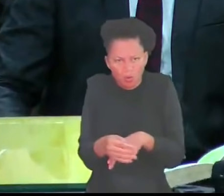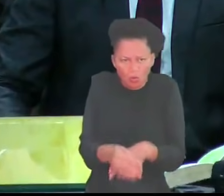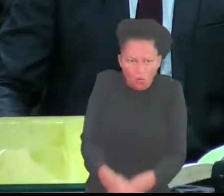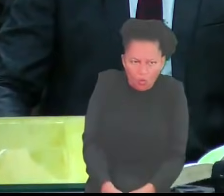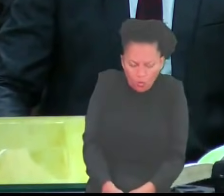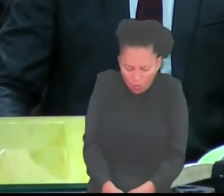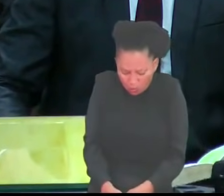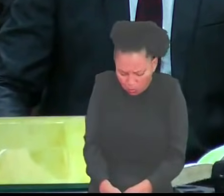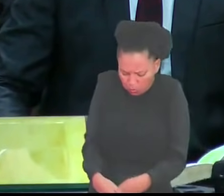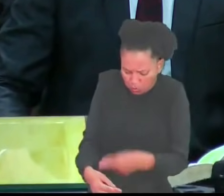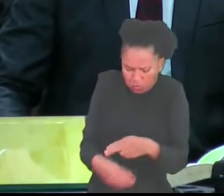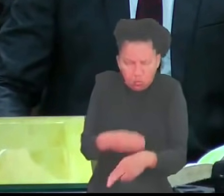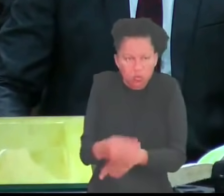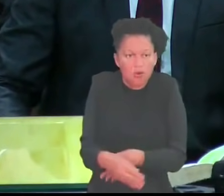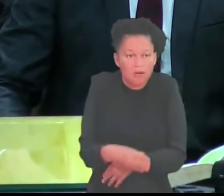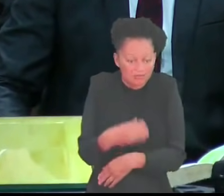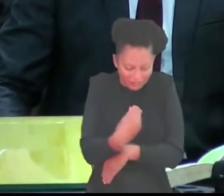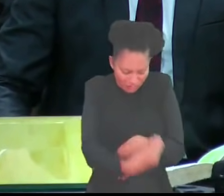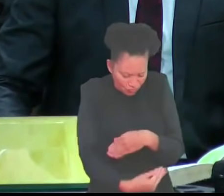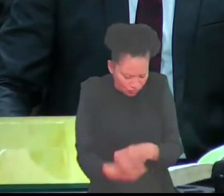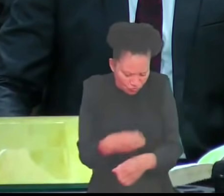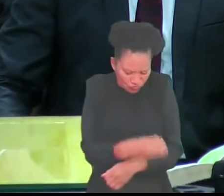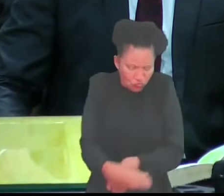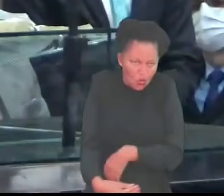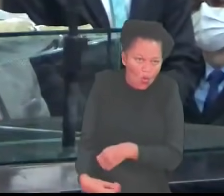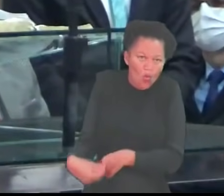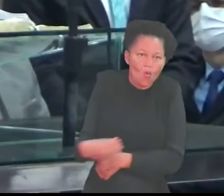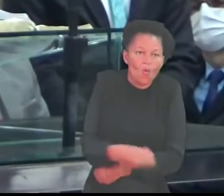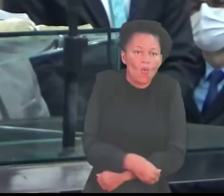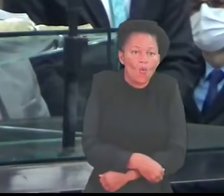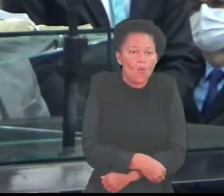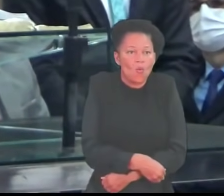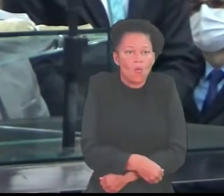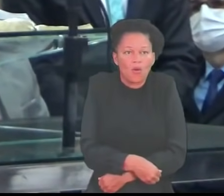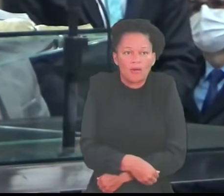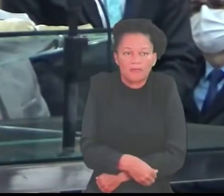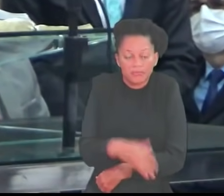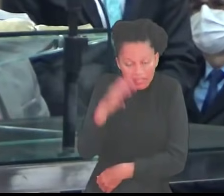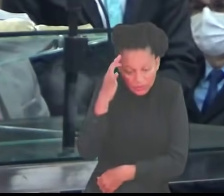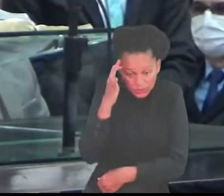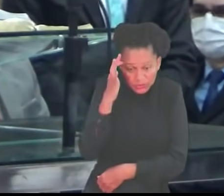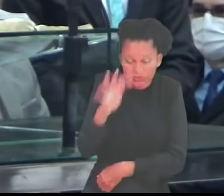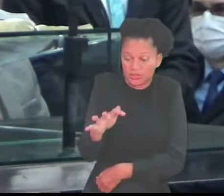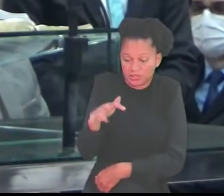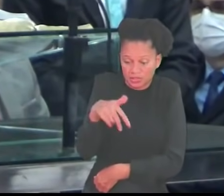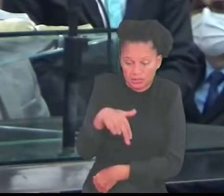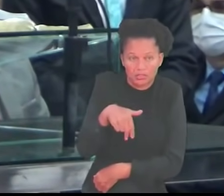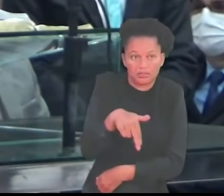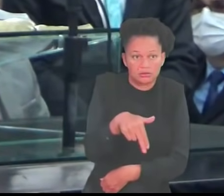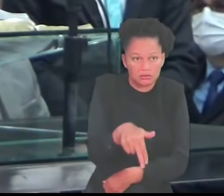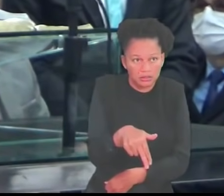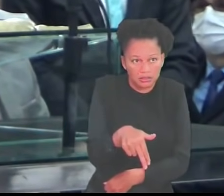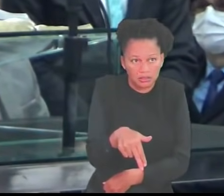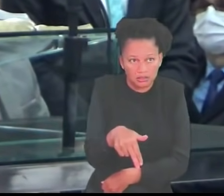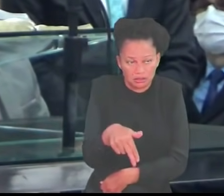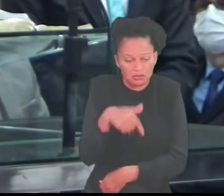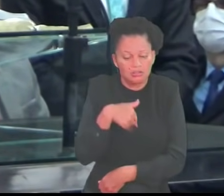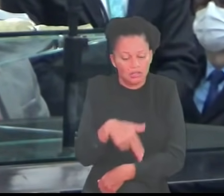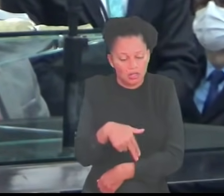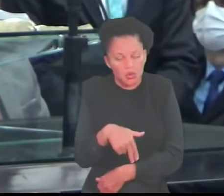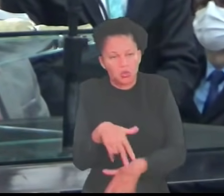preso. Glória a Jesus. Tem um cantor que diz, não sei se ele saiu, veio andando, se veio flutuando. Pode dizer que veio